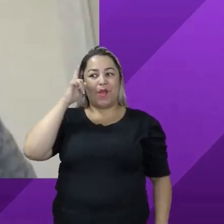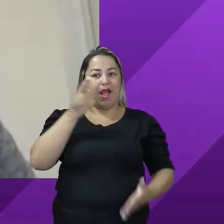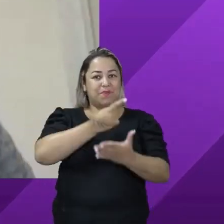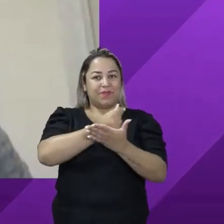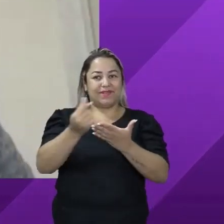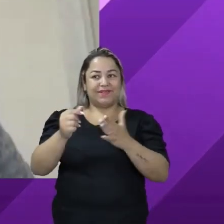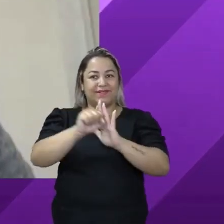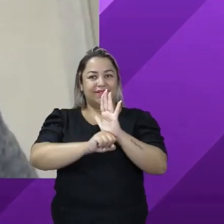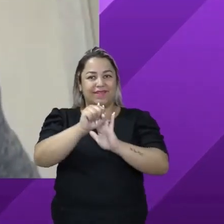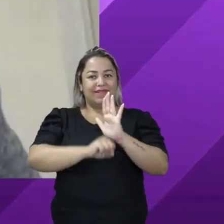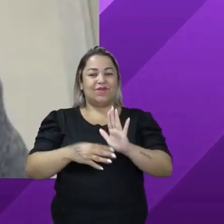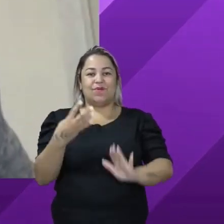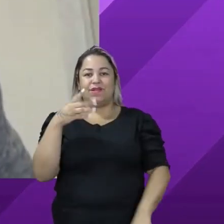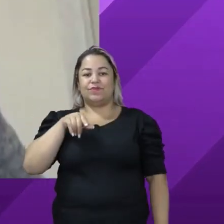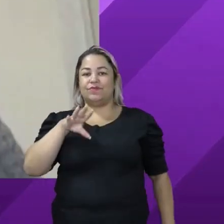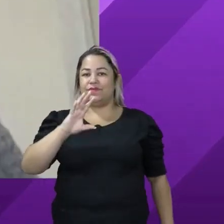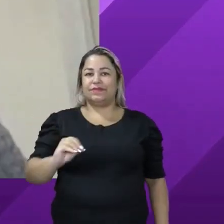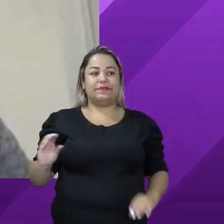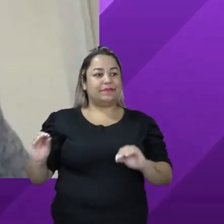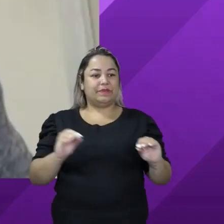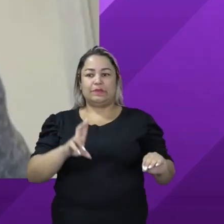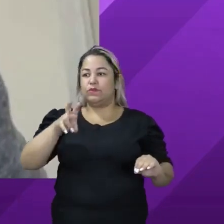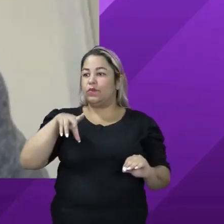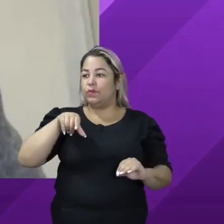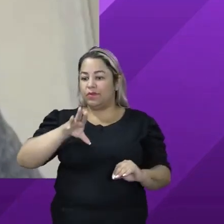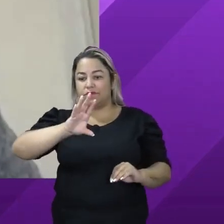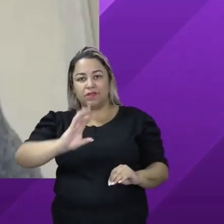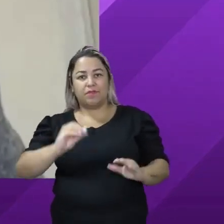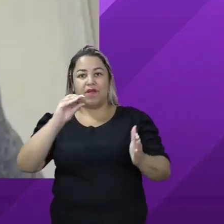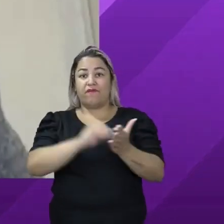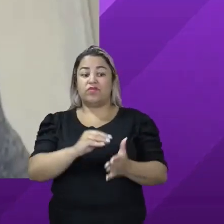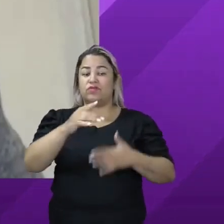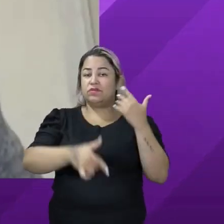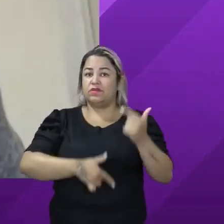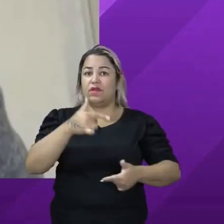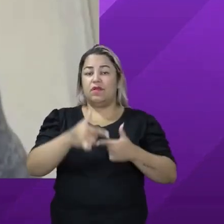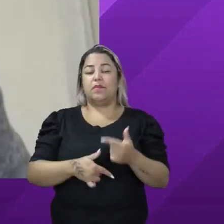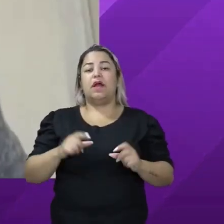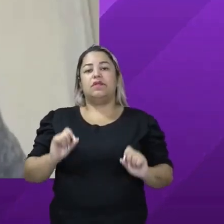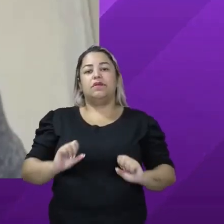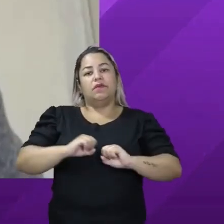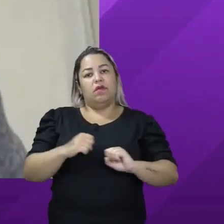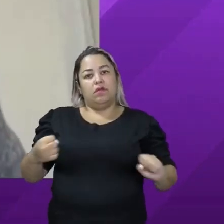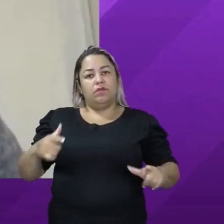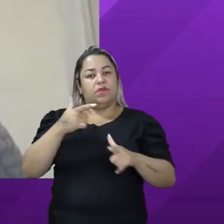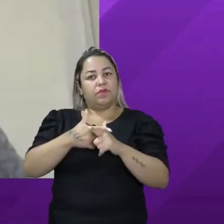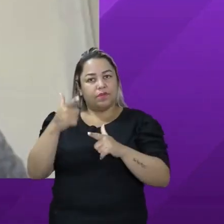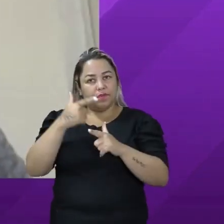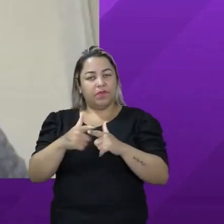XXI, da indústria 4.0, migrando para o 5.0, na falta de emprego. Isso é um grande drama, isso é um grande